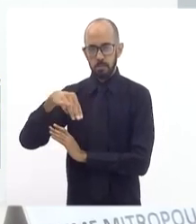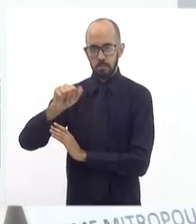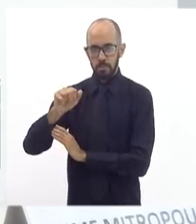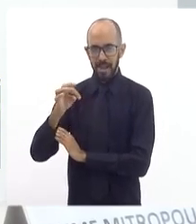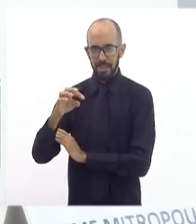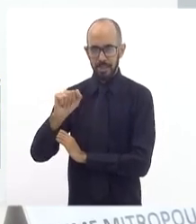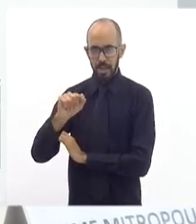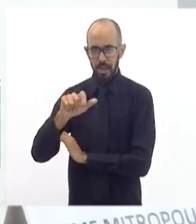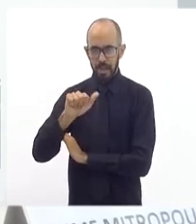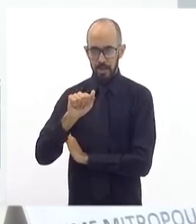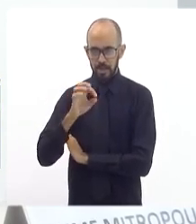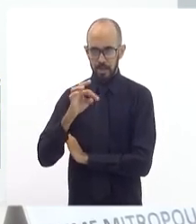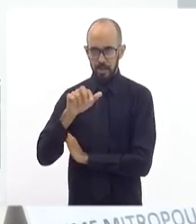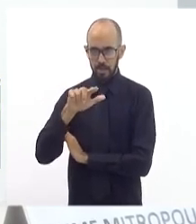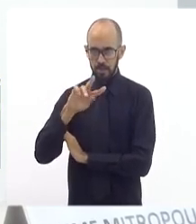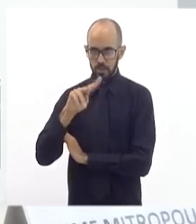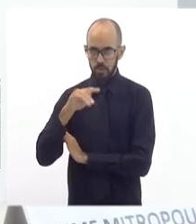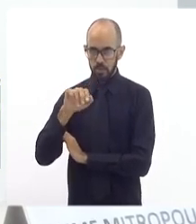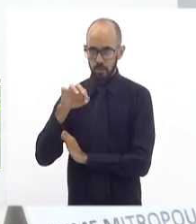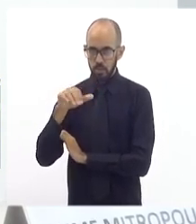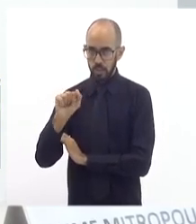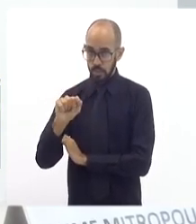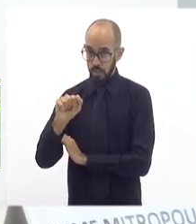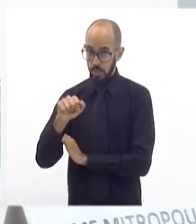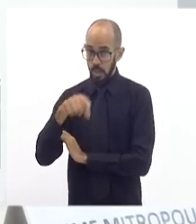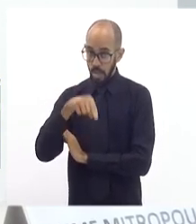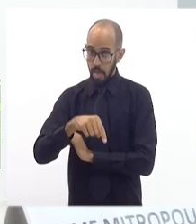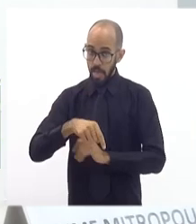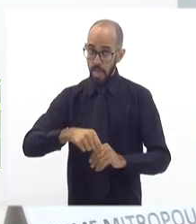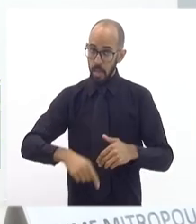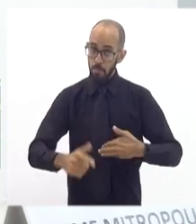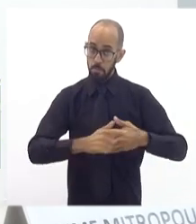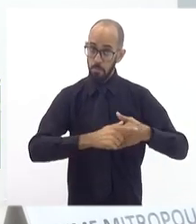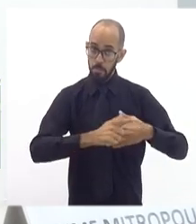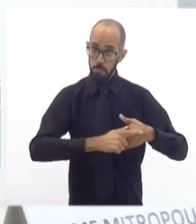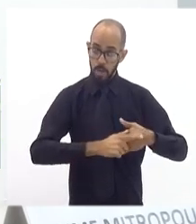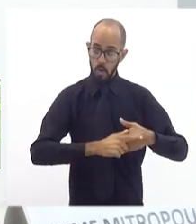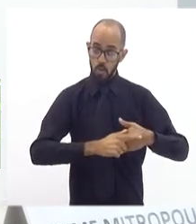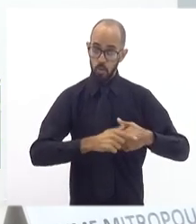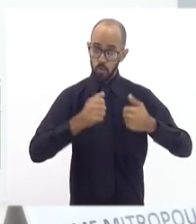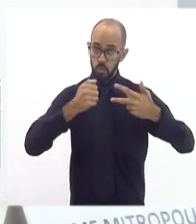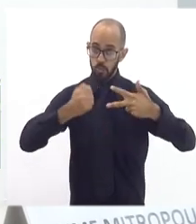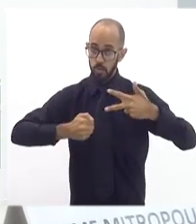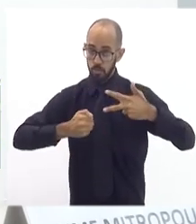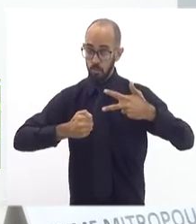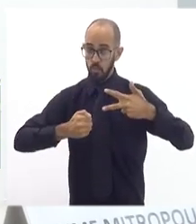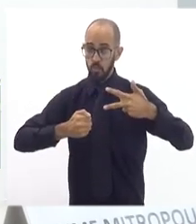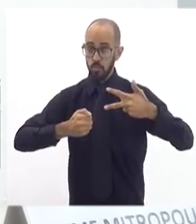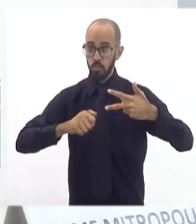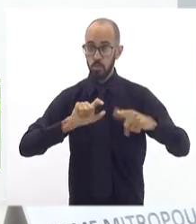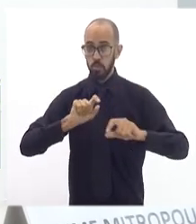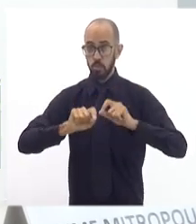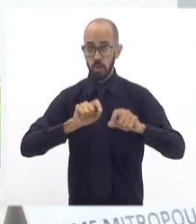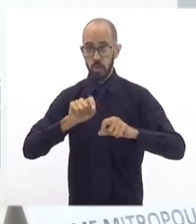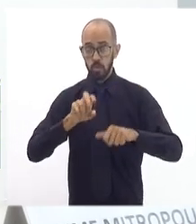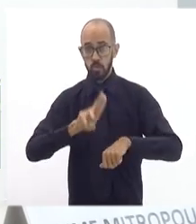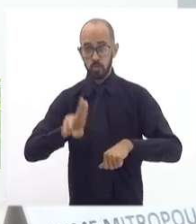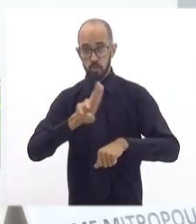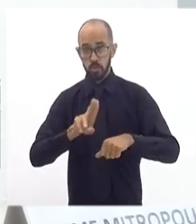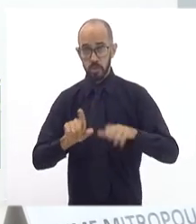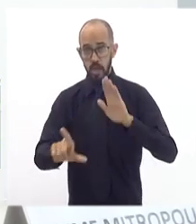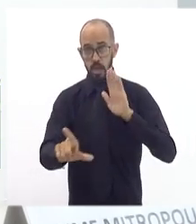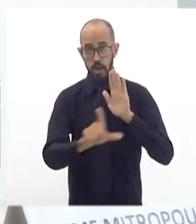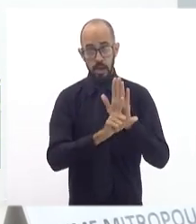nesse caso é dever do poder público utilizar o expediente metálica